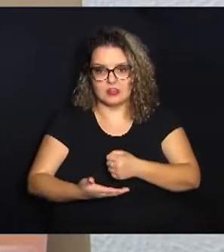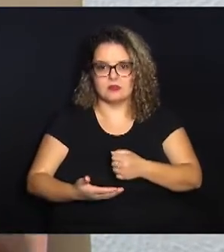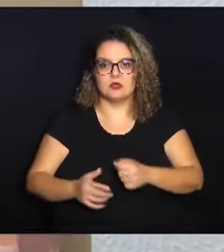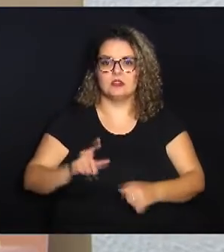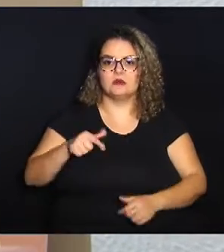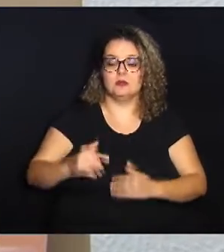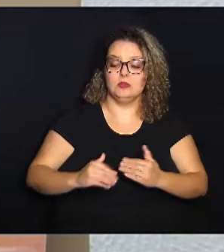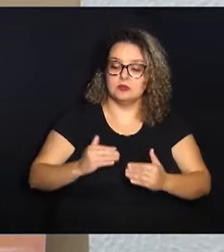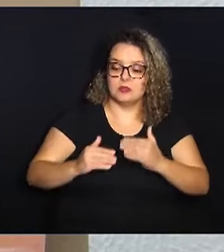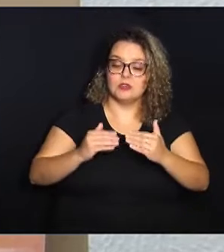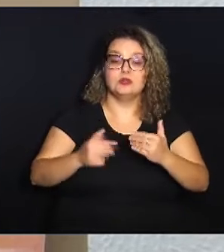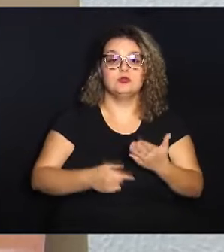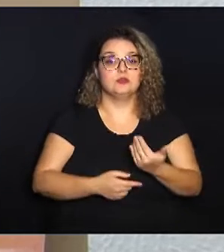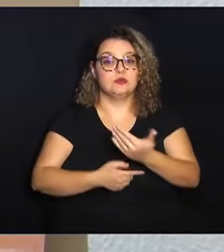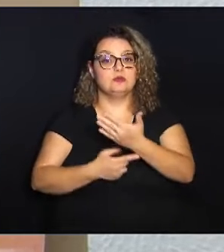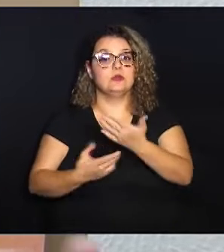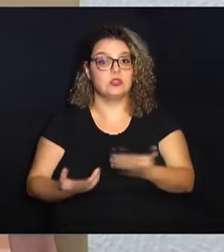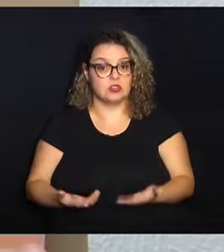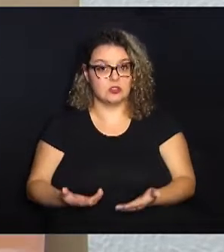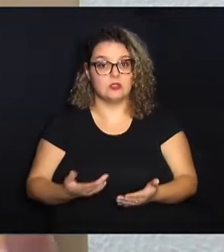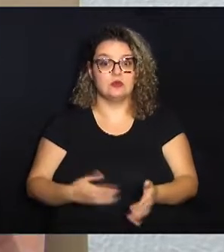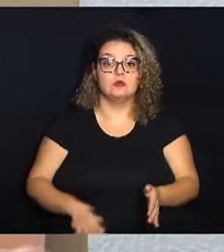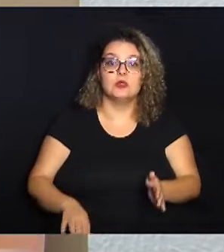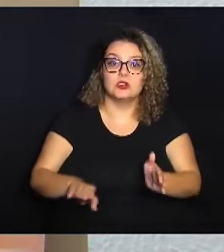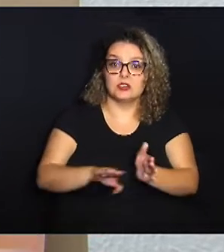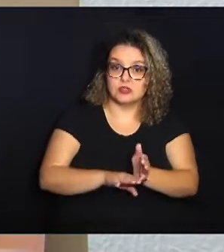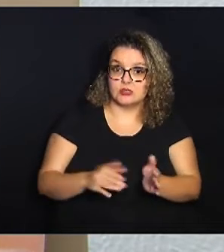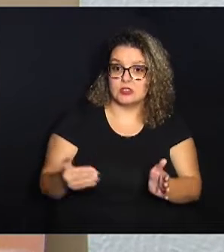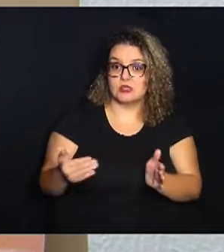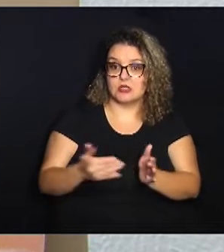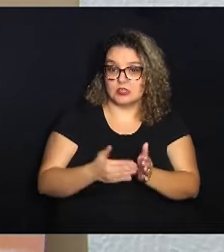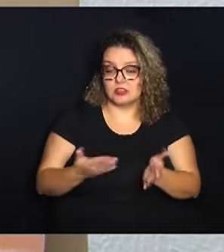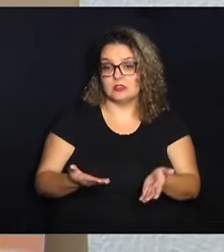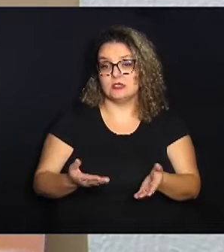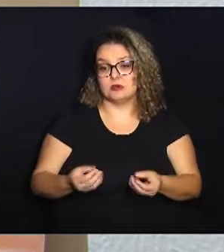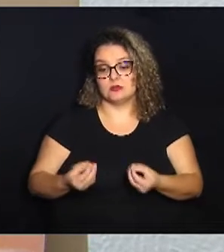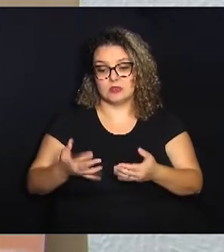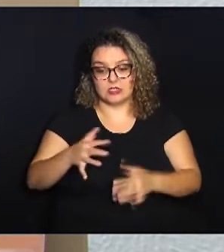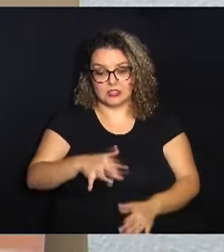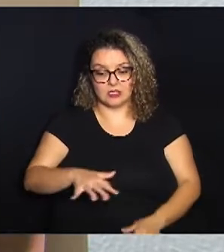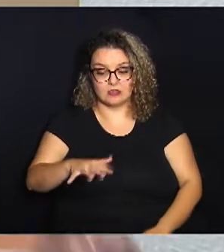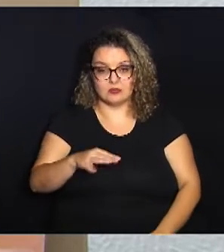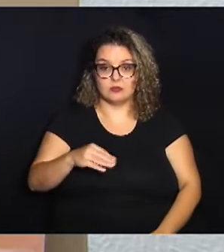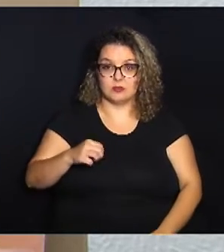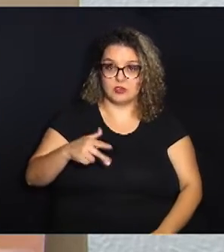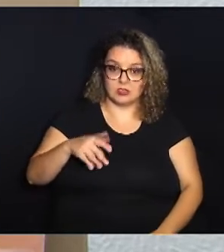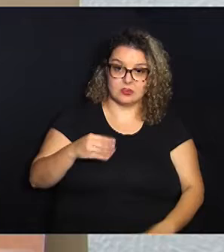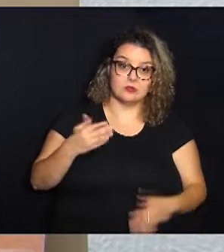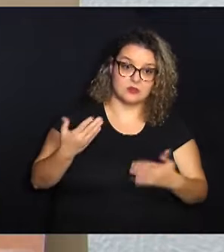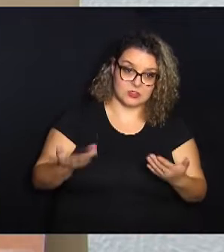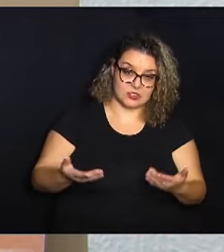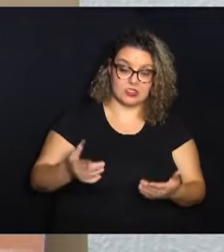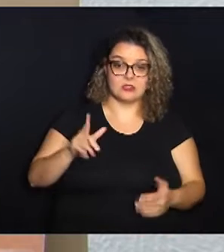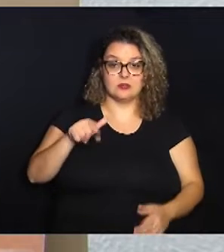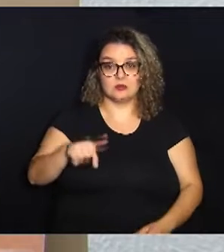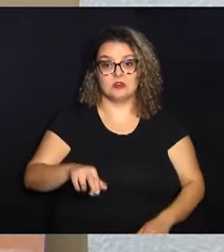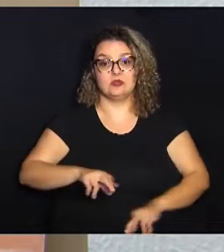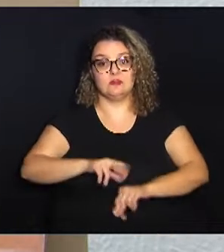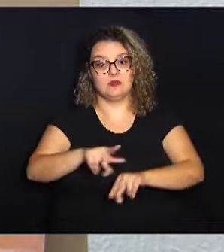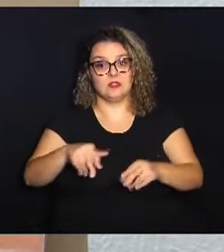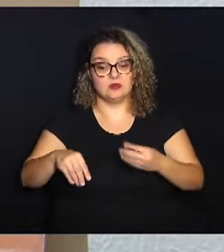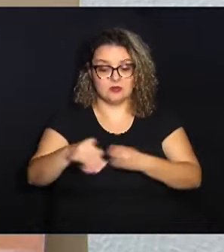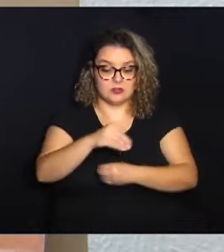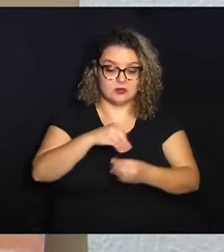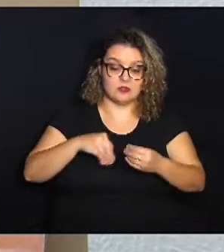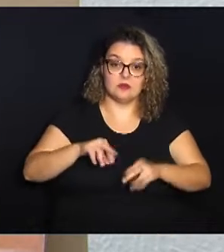desenvolvimento dessas tecnologias para chegar até, então, colocar um produto no mercado. E para isso, então, nós fizemos vários desenvolvimentos,